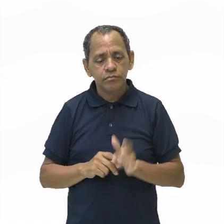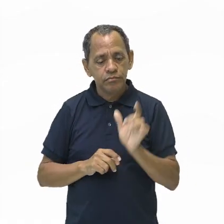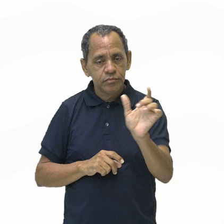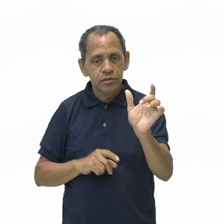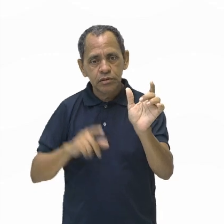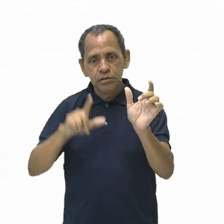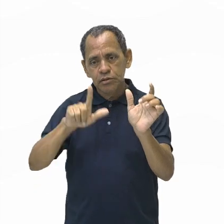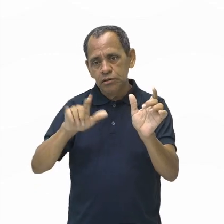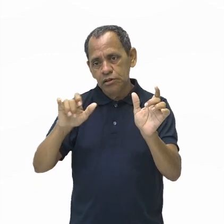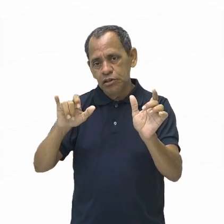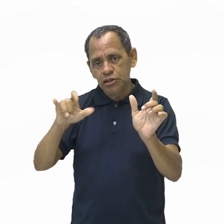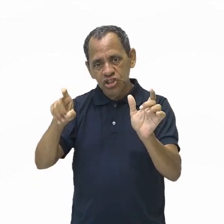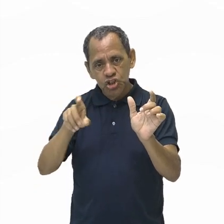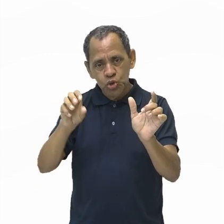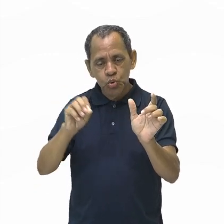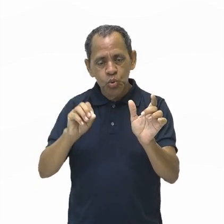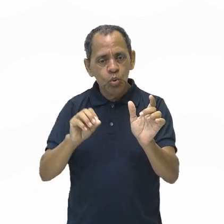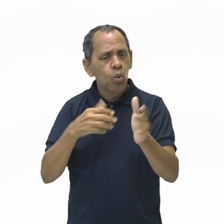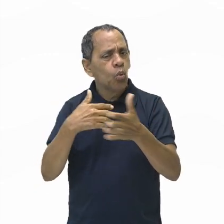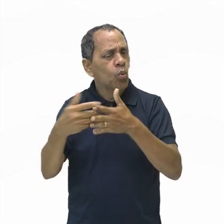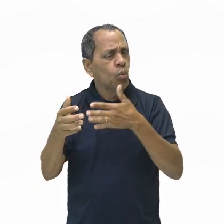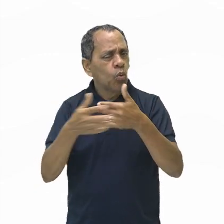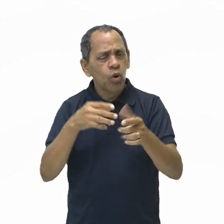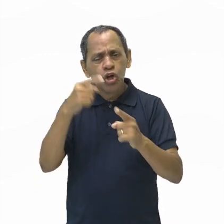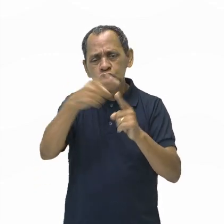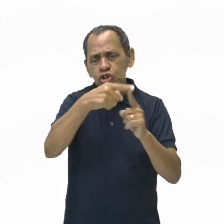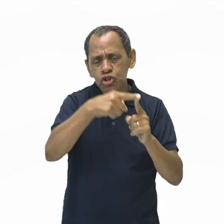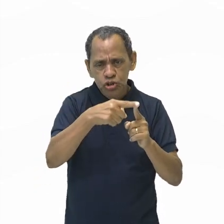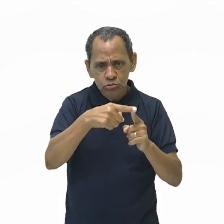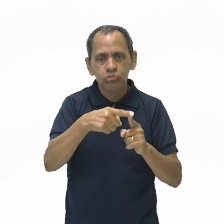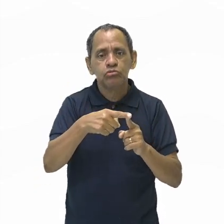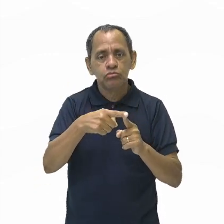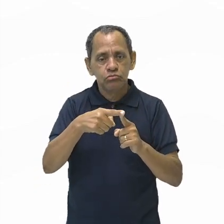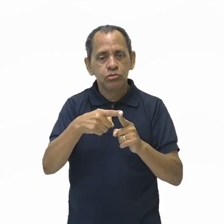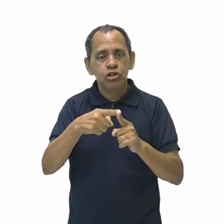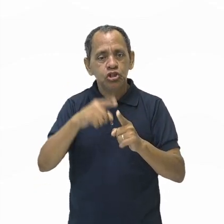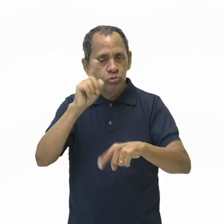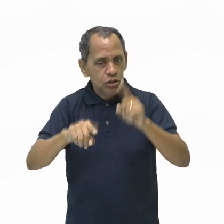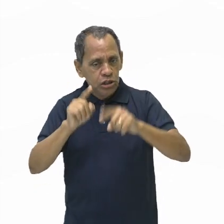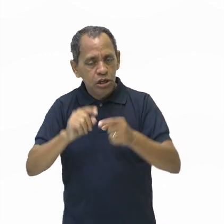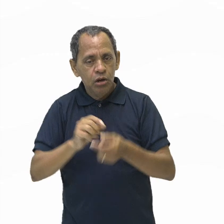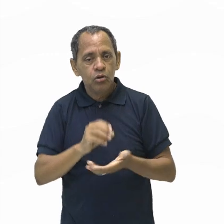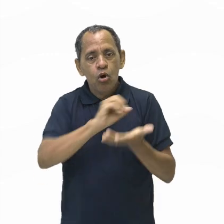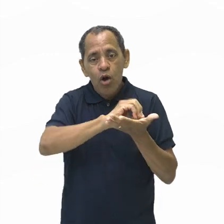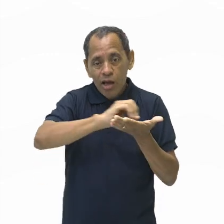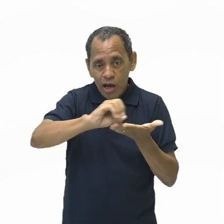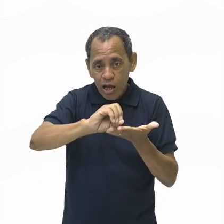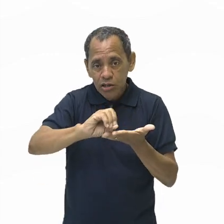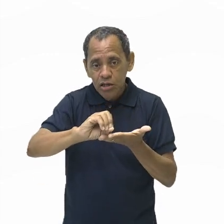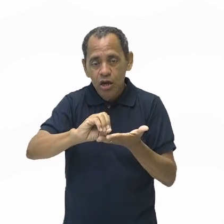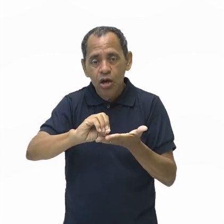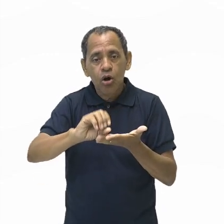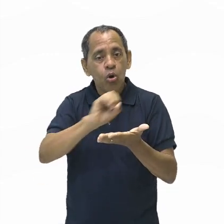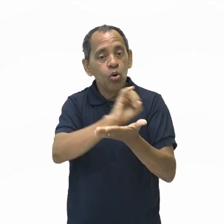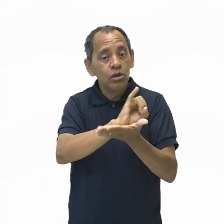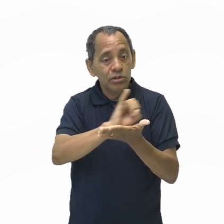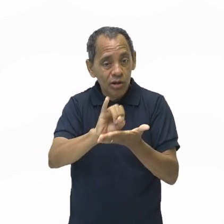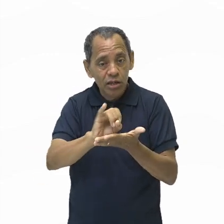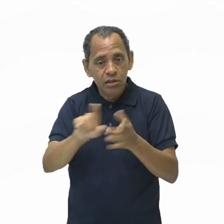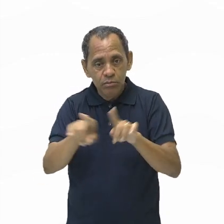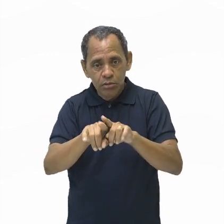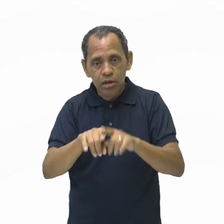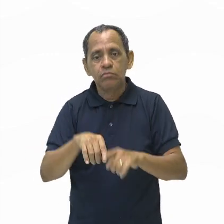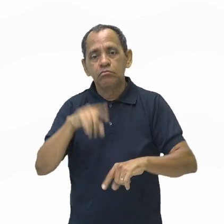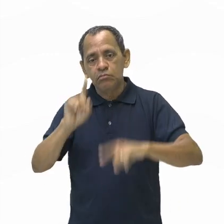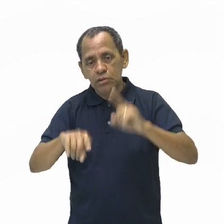O lixo é qualquer tipo de resíduo, seja de origem orgânica ou inorgânica, fruto de descarte,